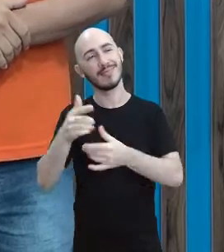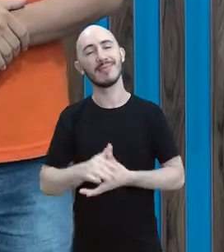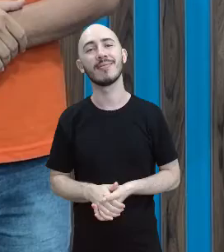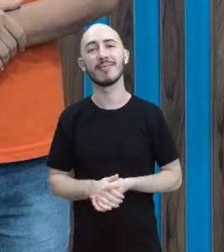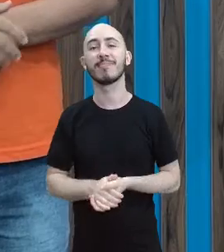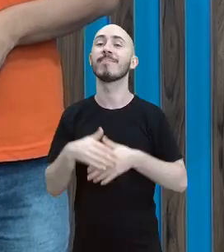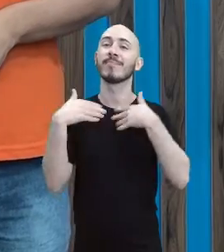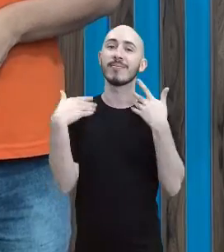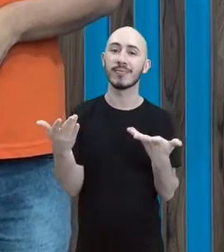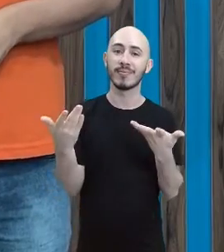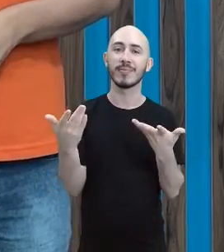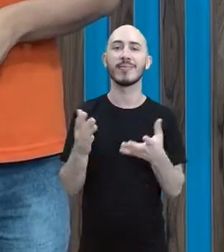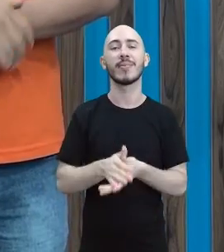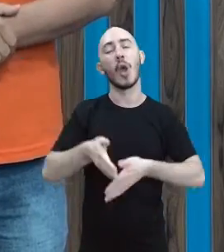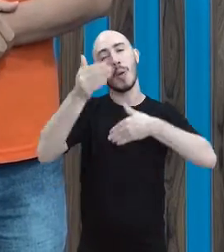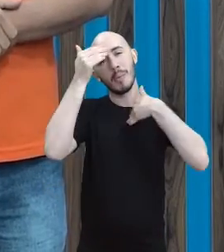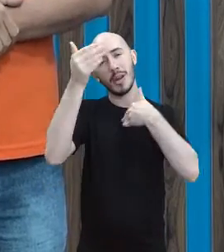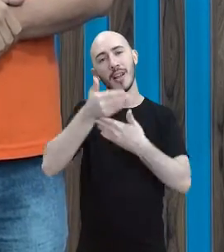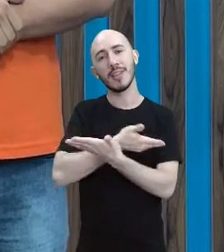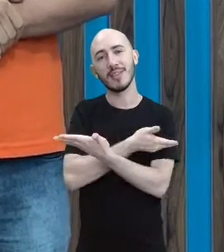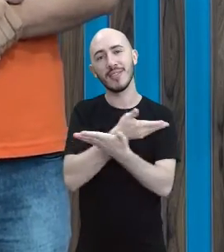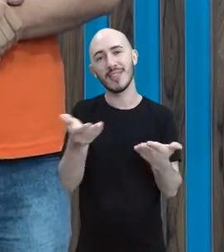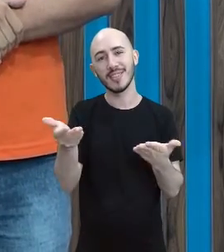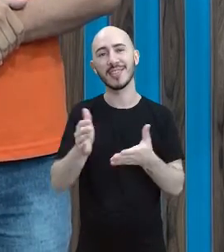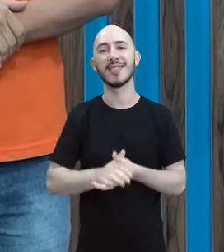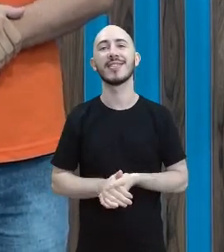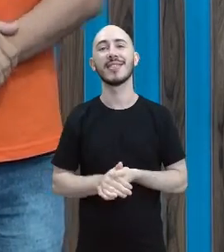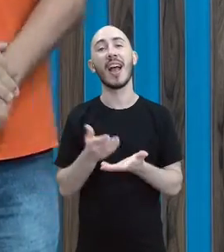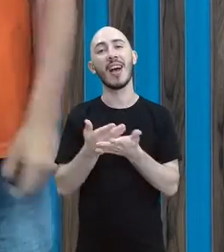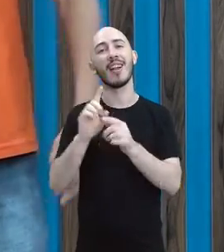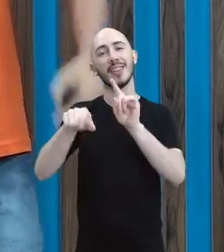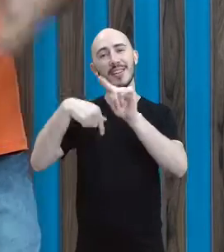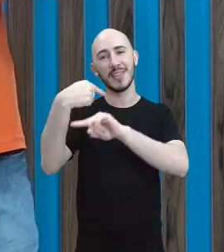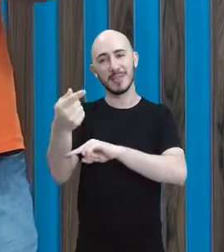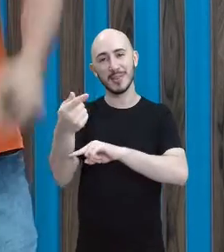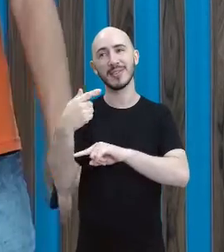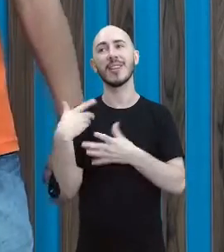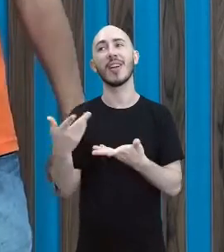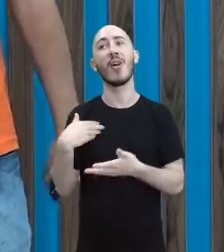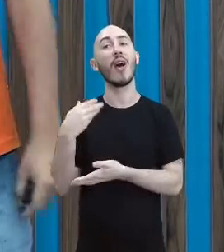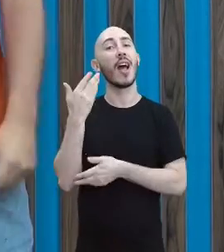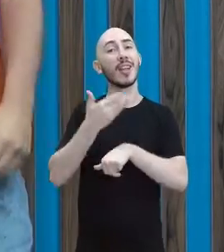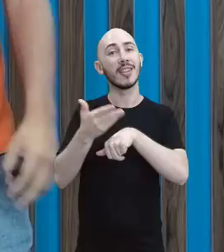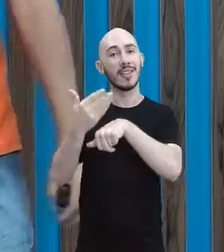E é isso aí, moçada. Obrigado e até a próxima aula. Enquanto isso, eu vou treinando